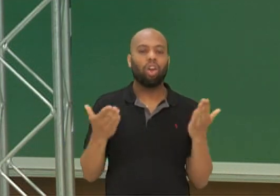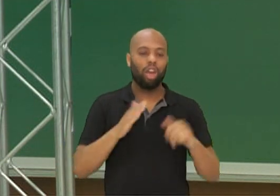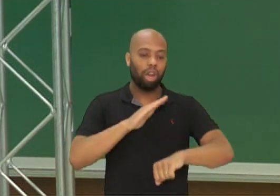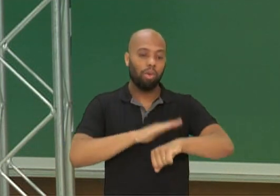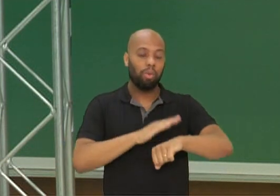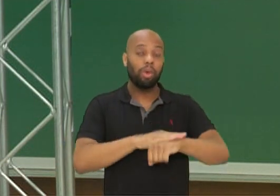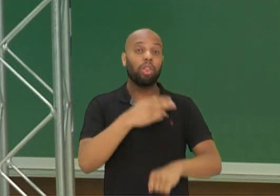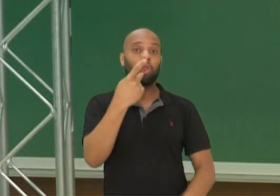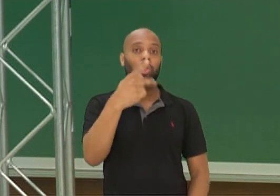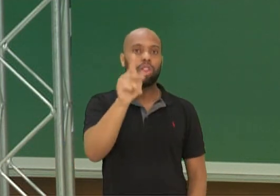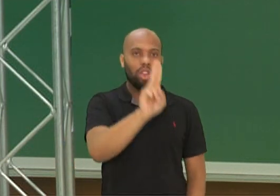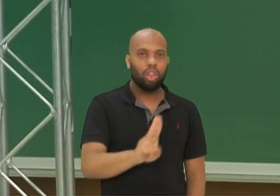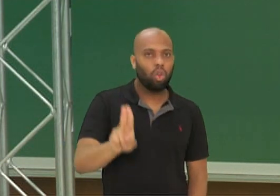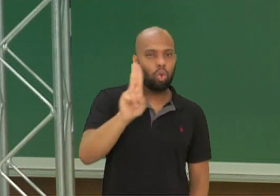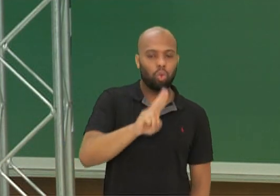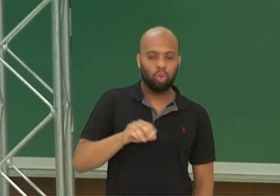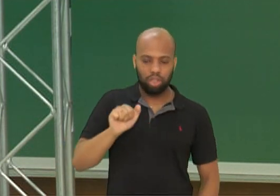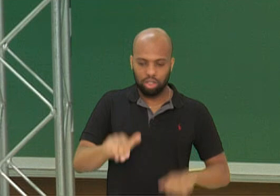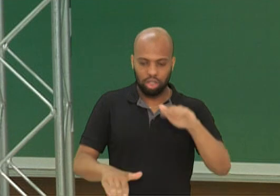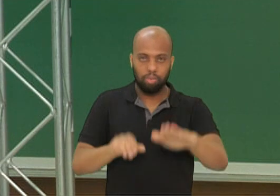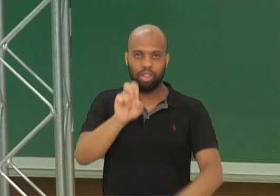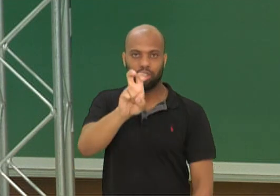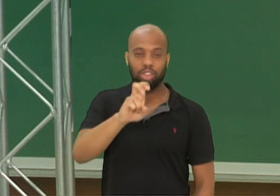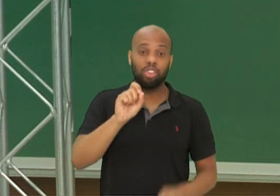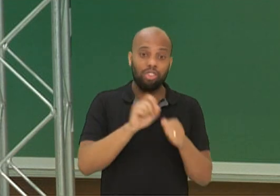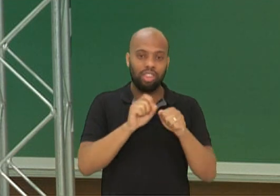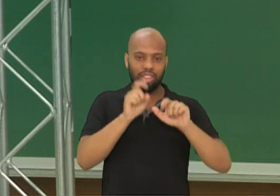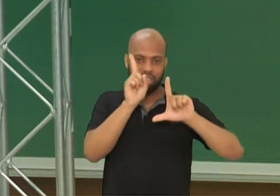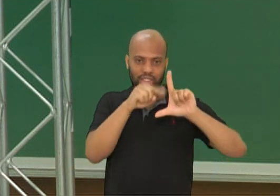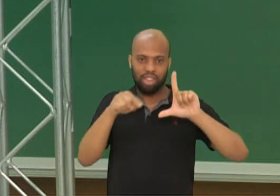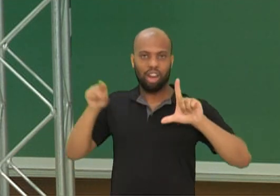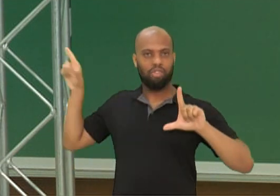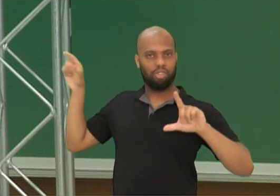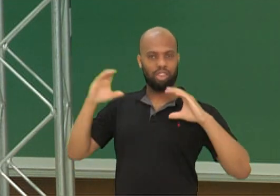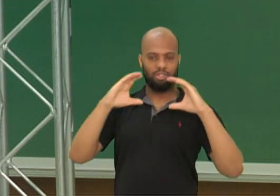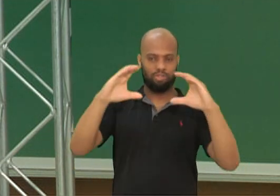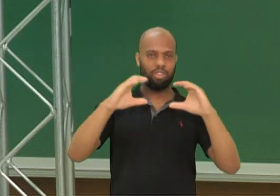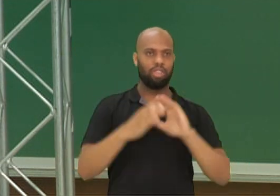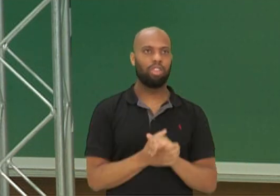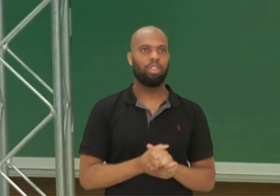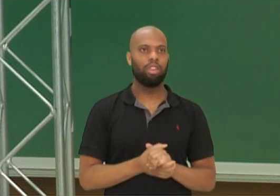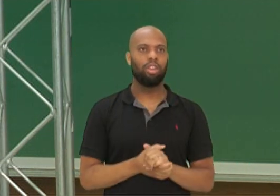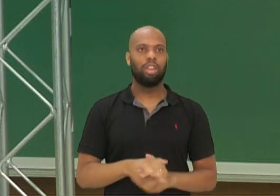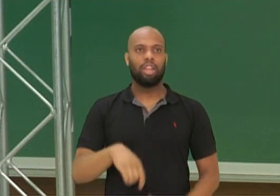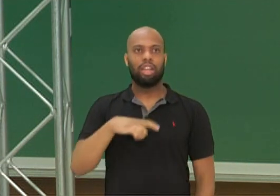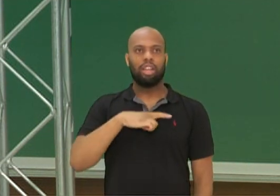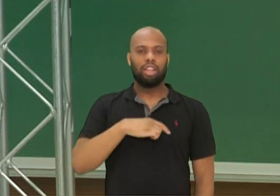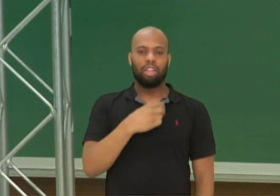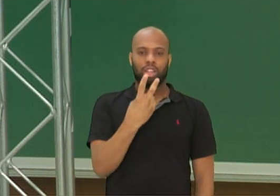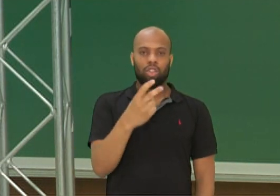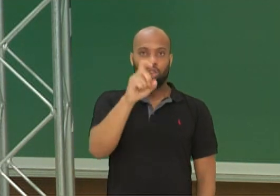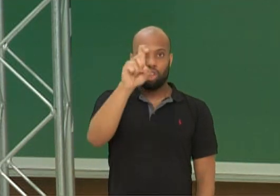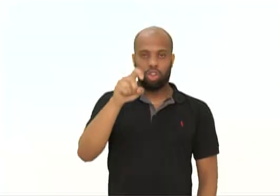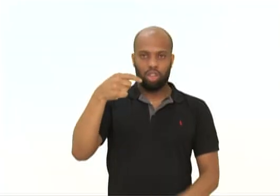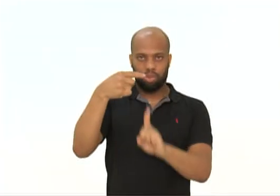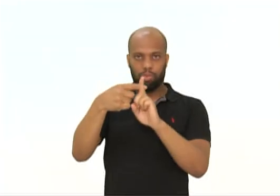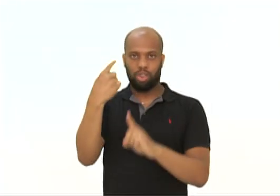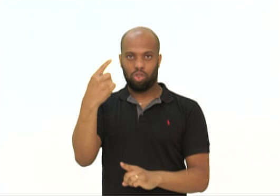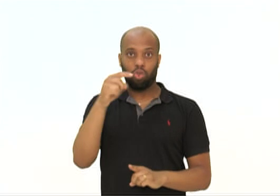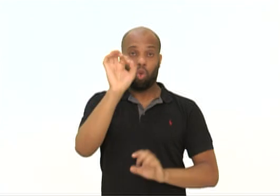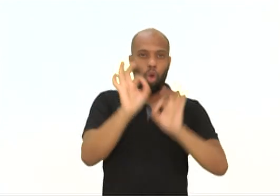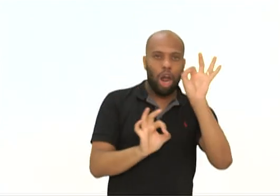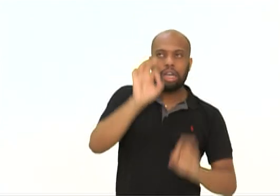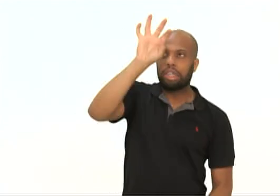você utilizar esses cinco passos e fazer o gráfico dessa função. 2 elevado a x mais 1.